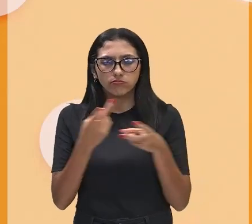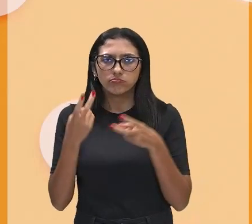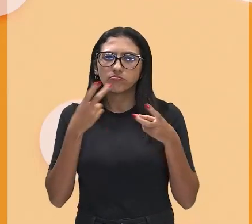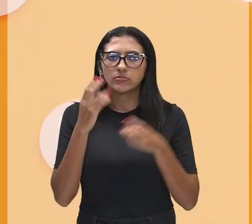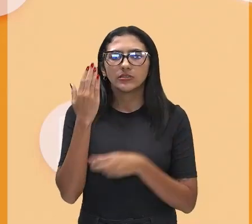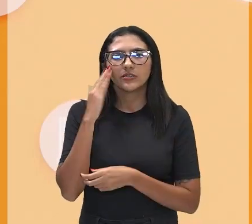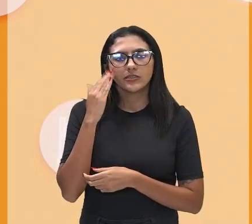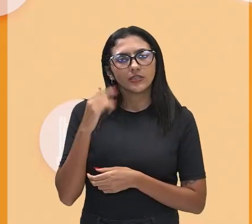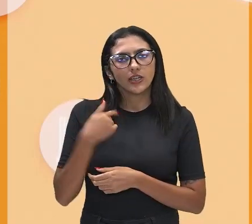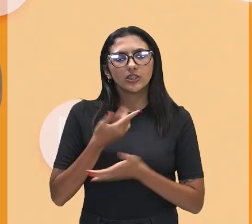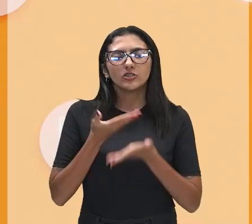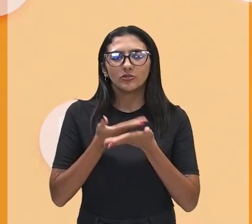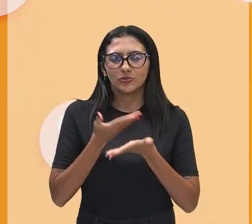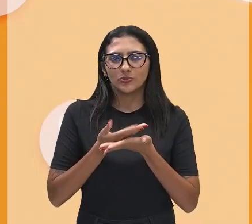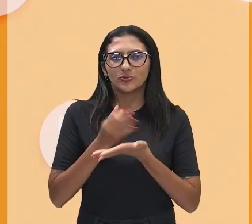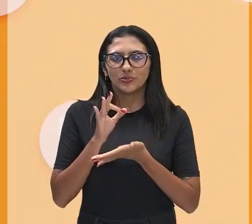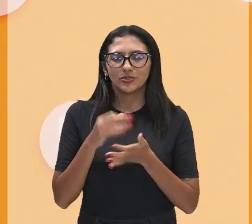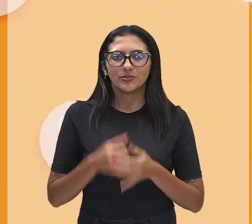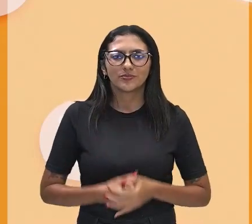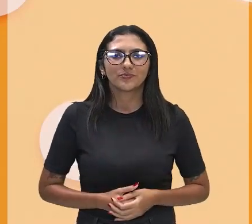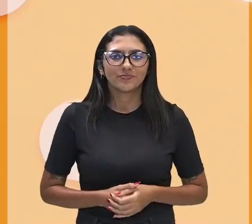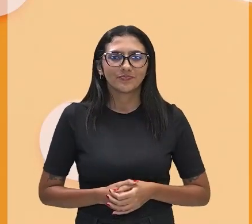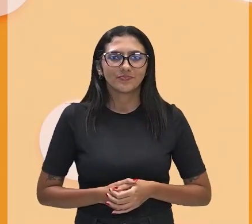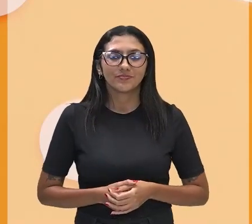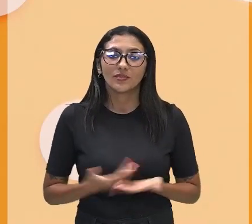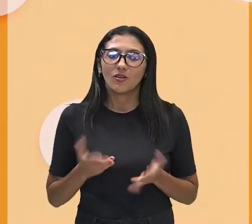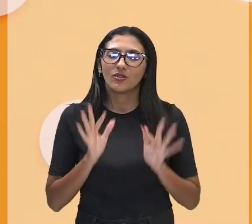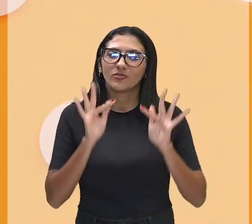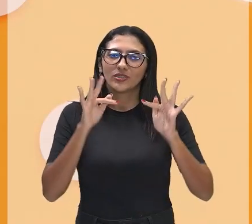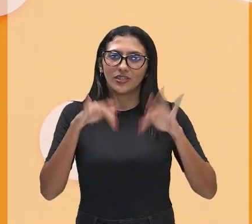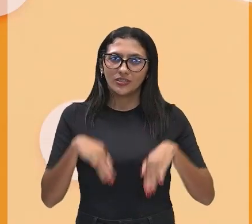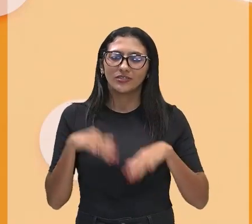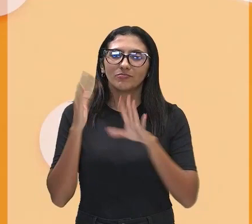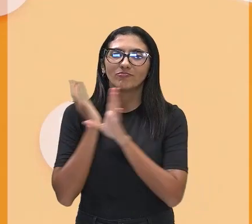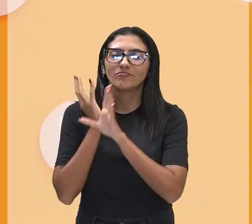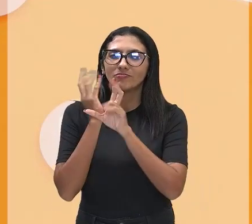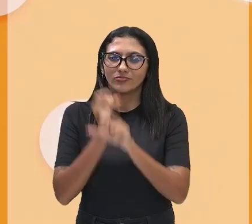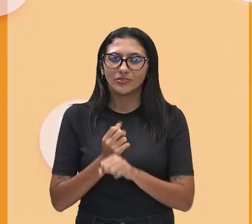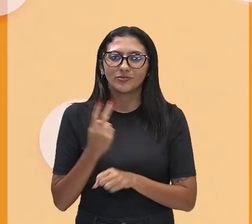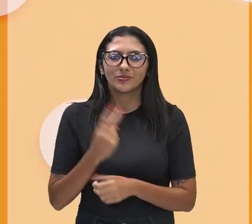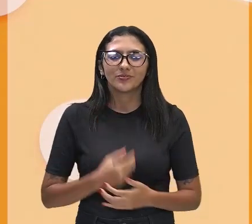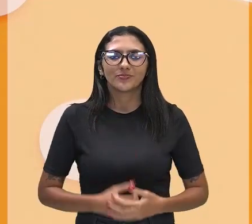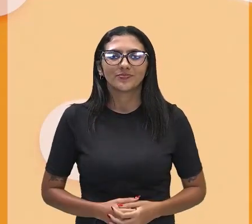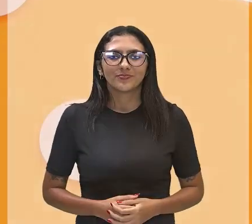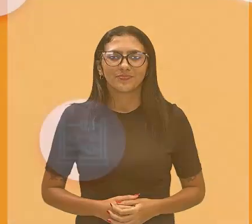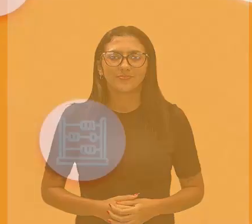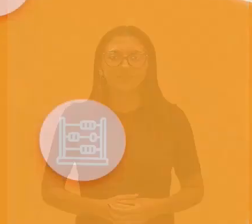através dos nossos estudos, ok, gente? Finalizamos agora o momento aí da nossa revisão.